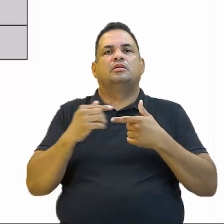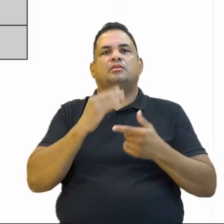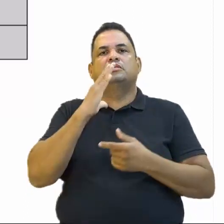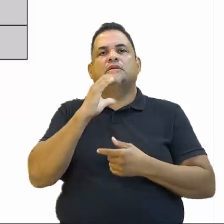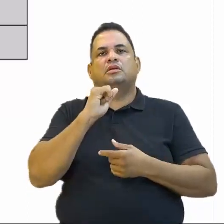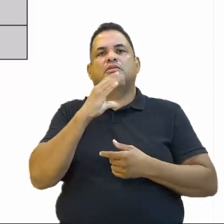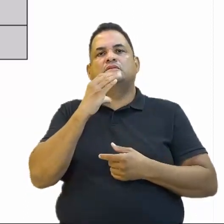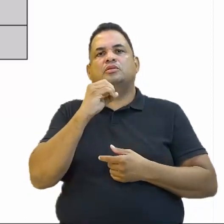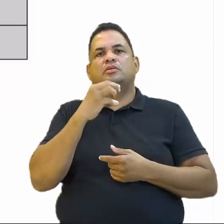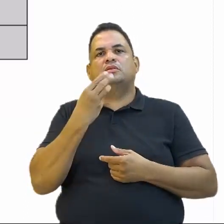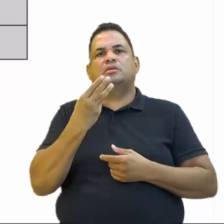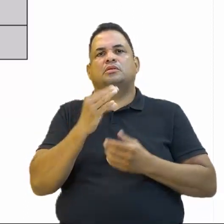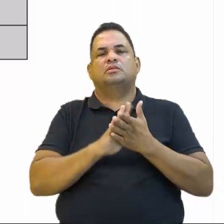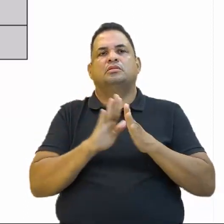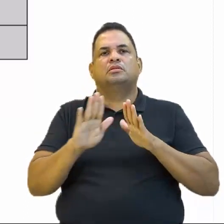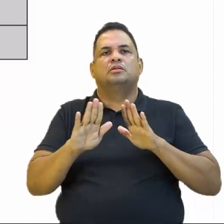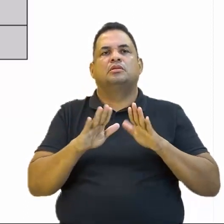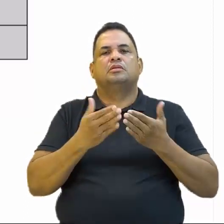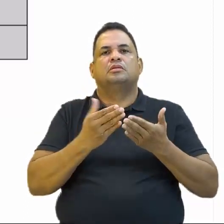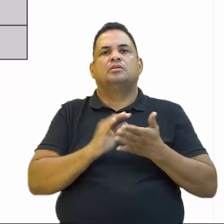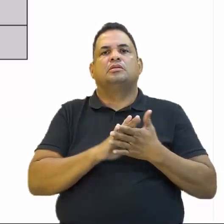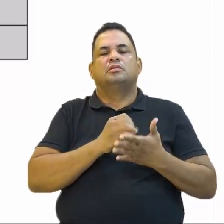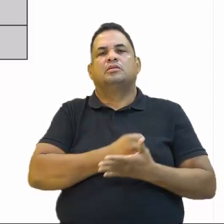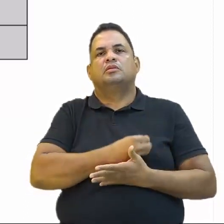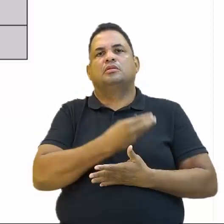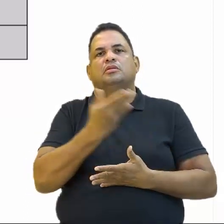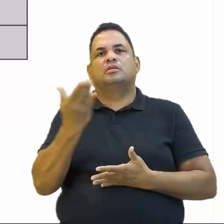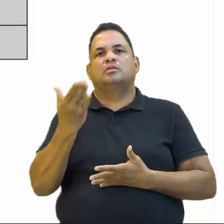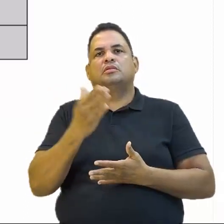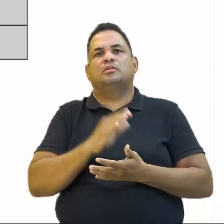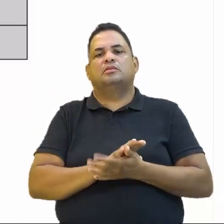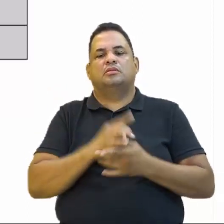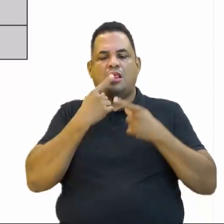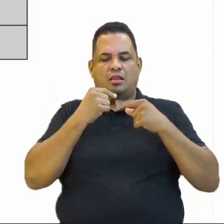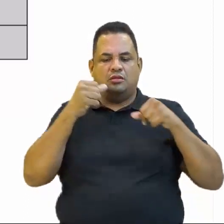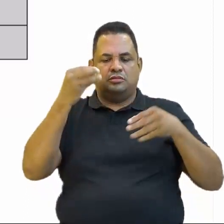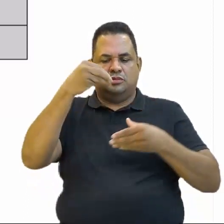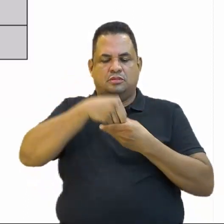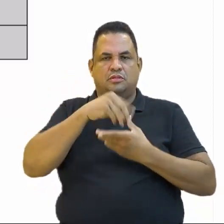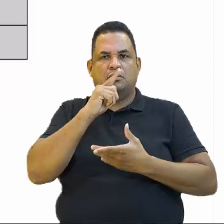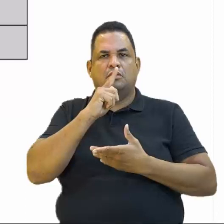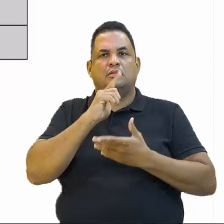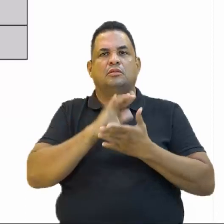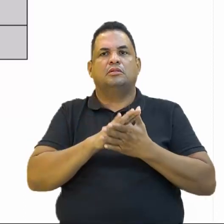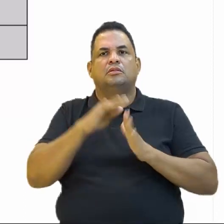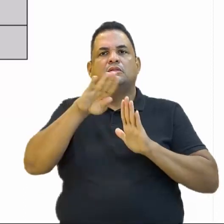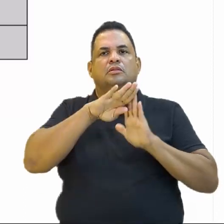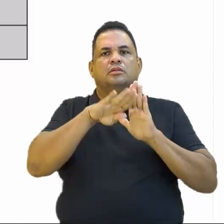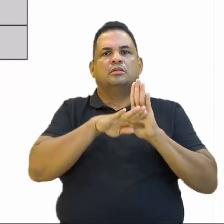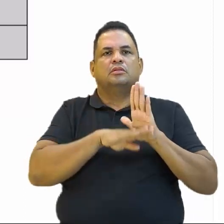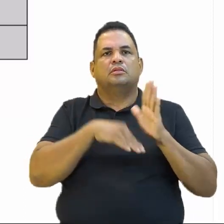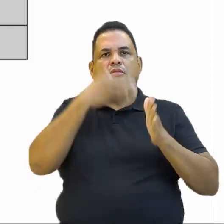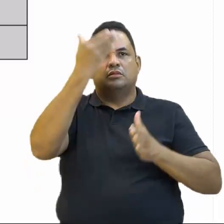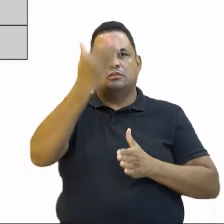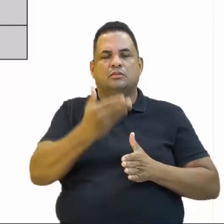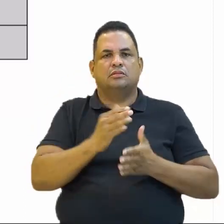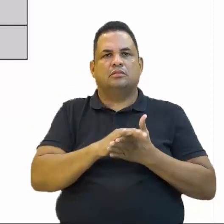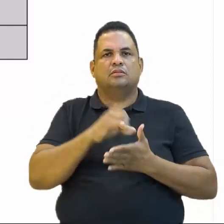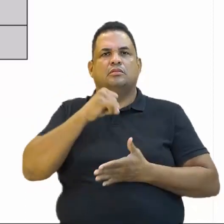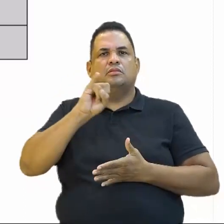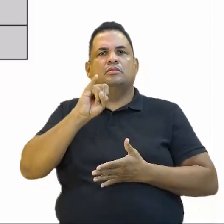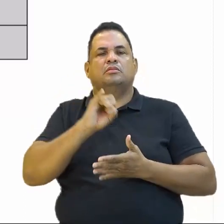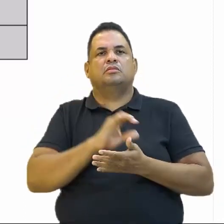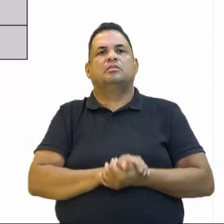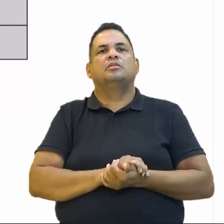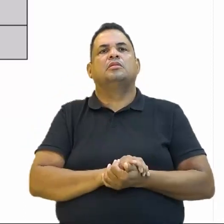CaCO3. De acordo com a concentração desse sal na água, ela vai ser classificada. Se a concentração